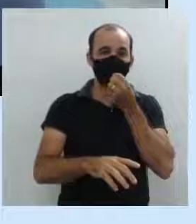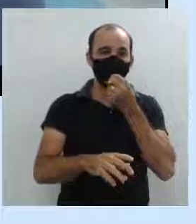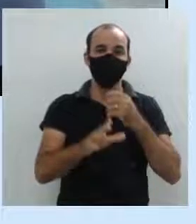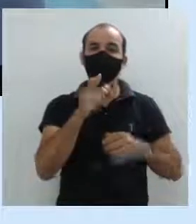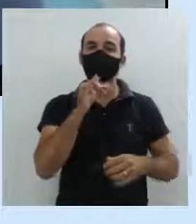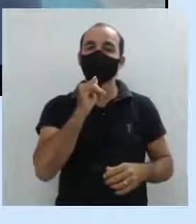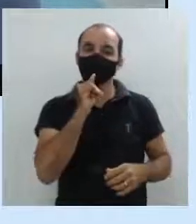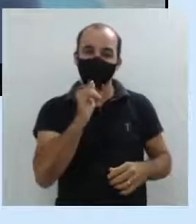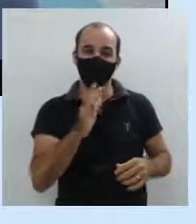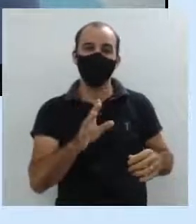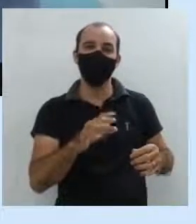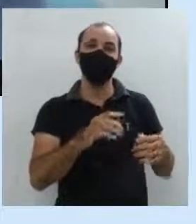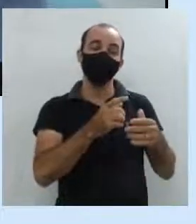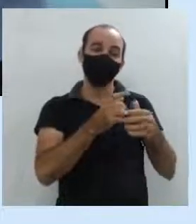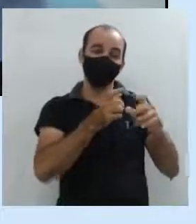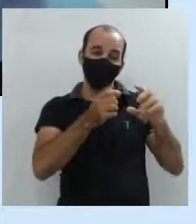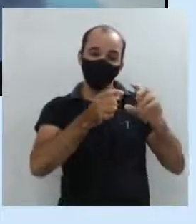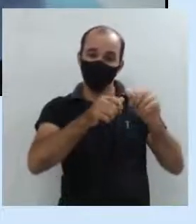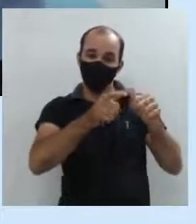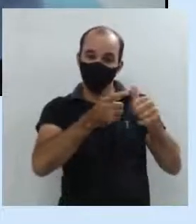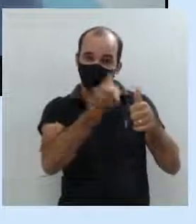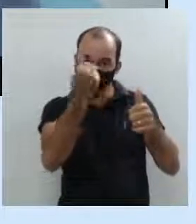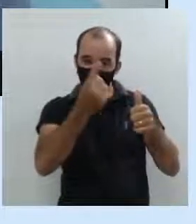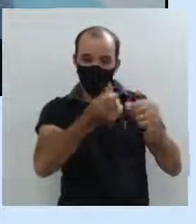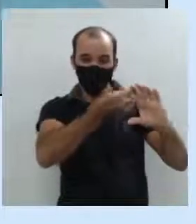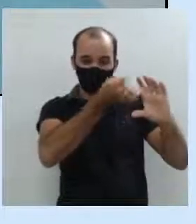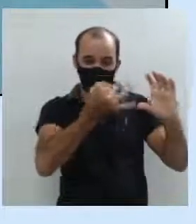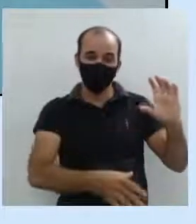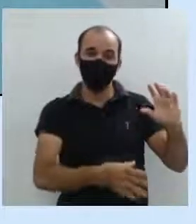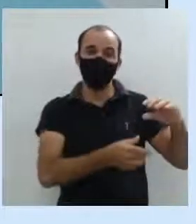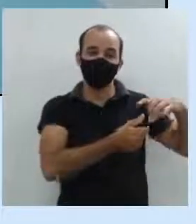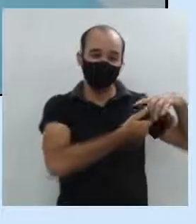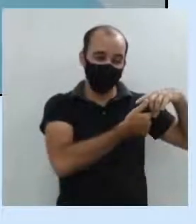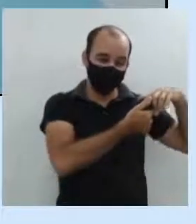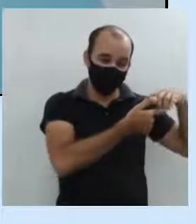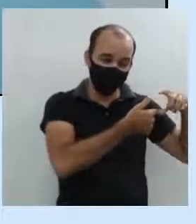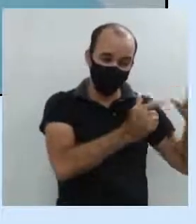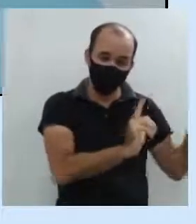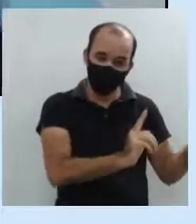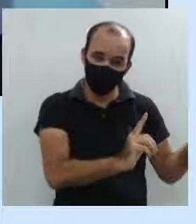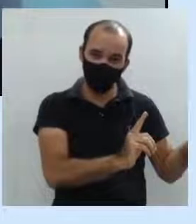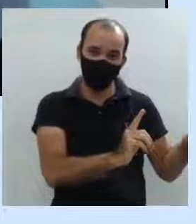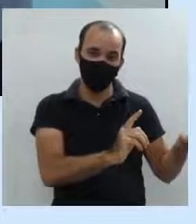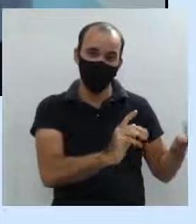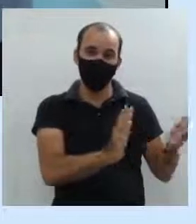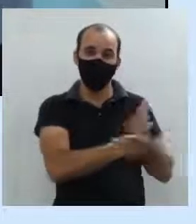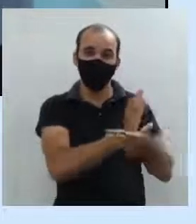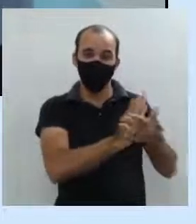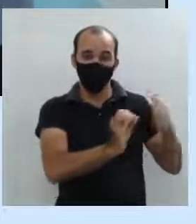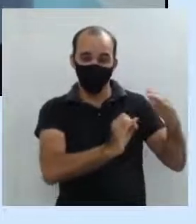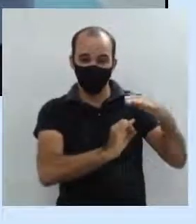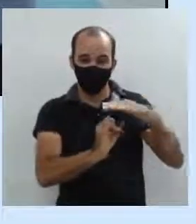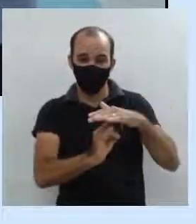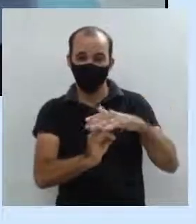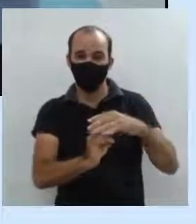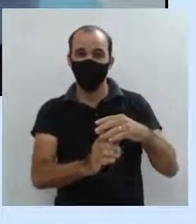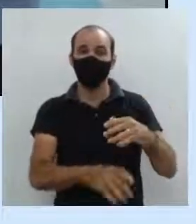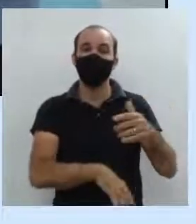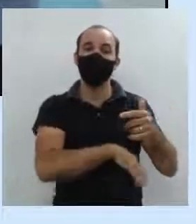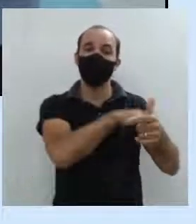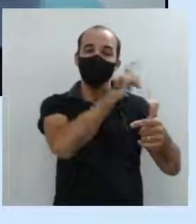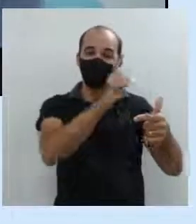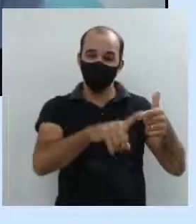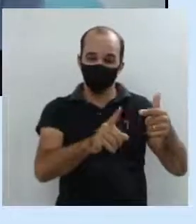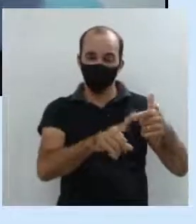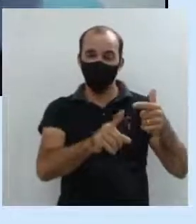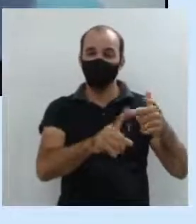que é tradicional e com as instituições. Segunda característica, como diz o nosso amigo Bauman, né, o